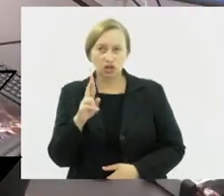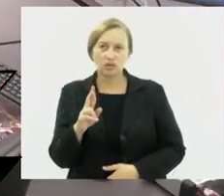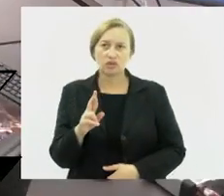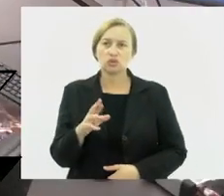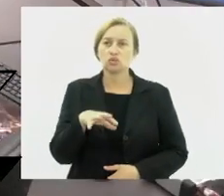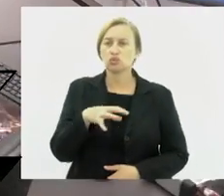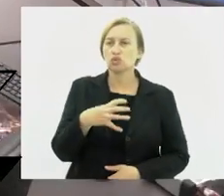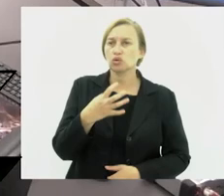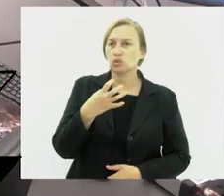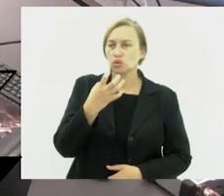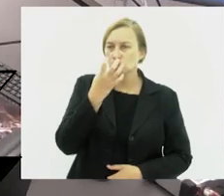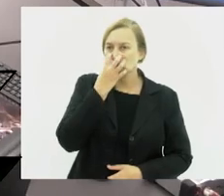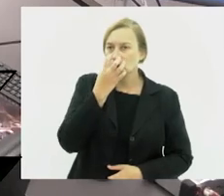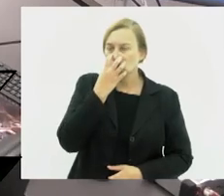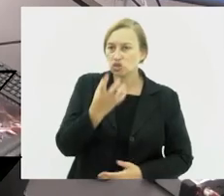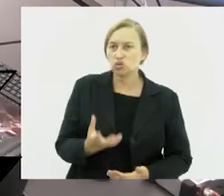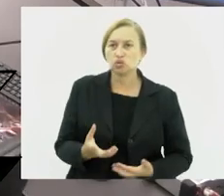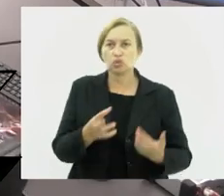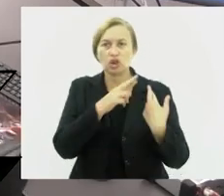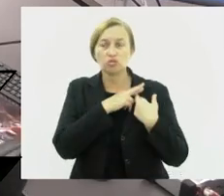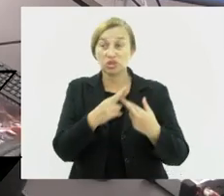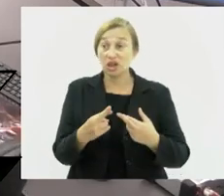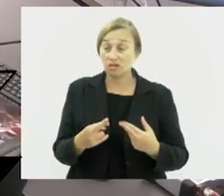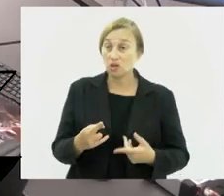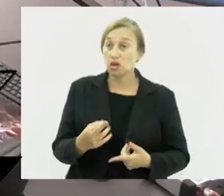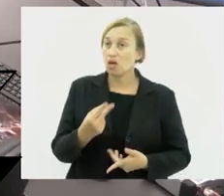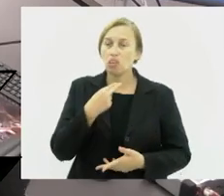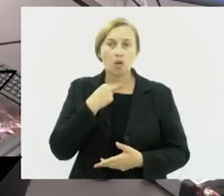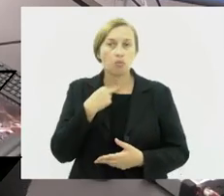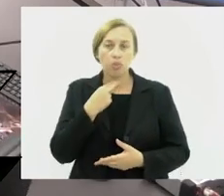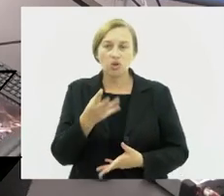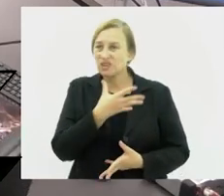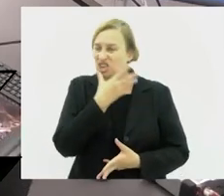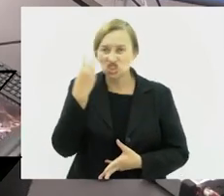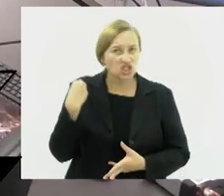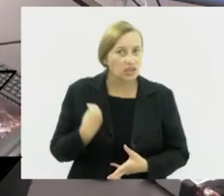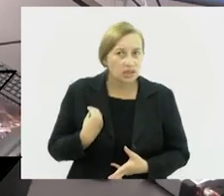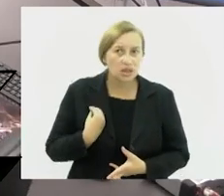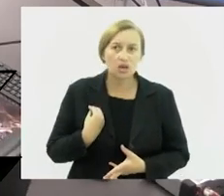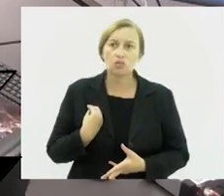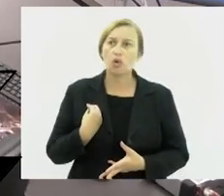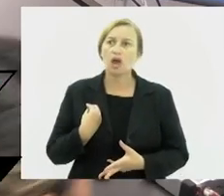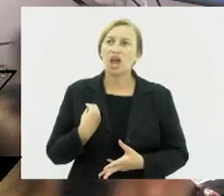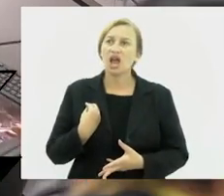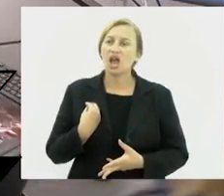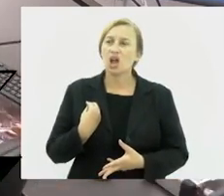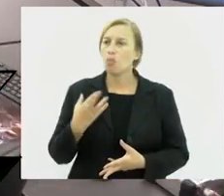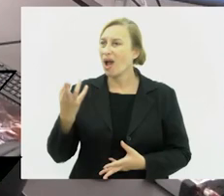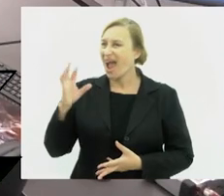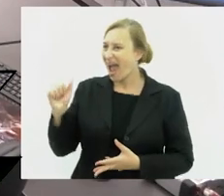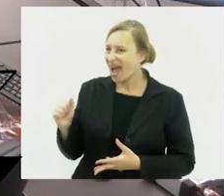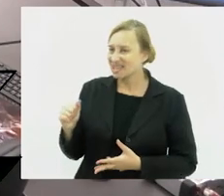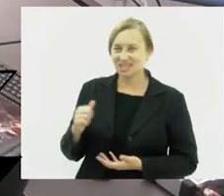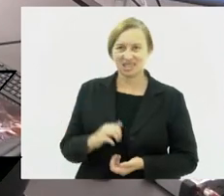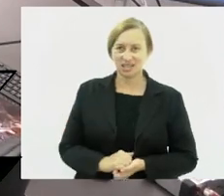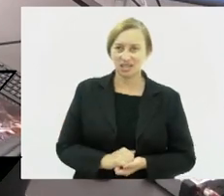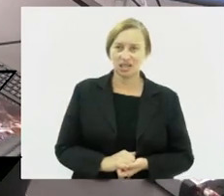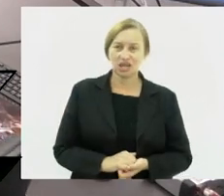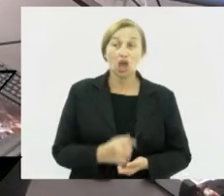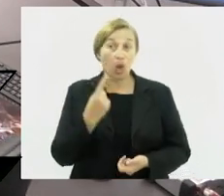posse responsável. Agora, a gente não pode ficar estigmatizando uma raça. Eu